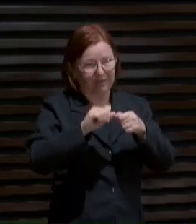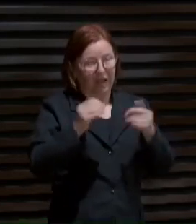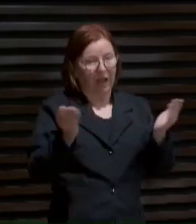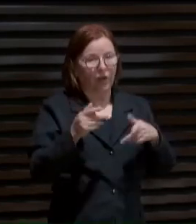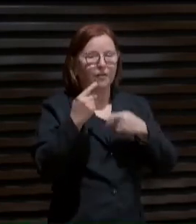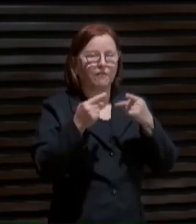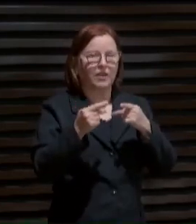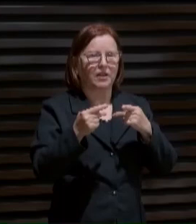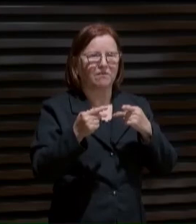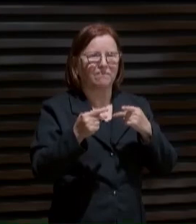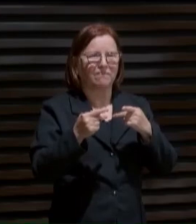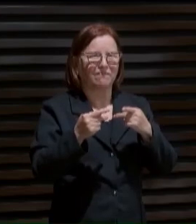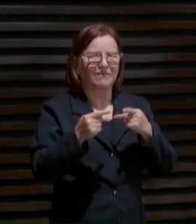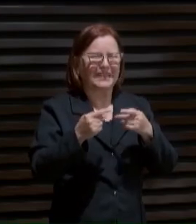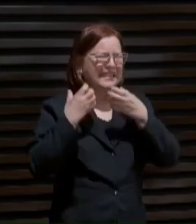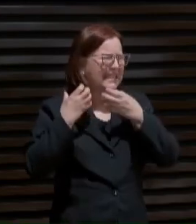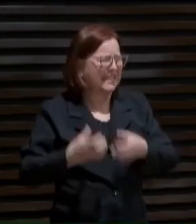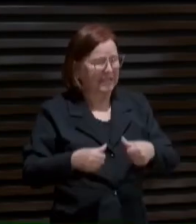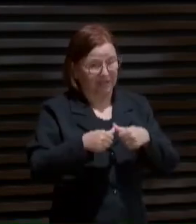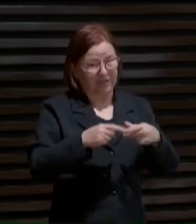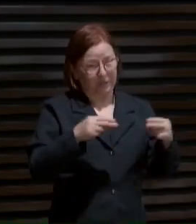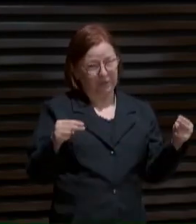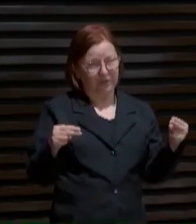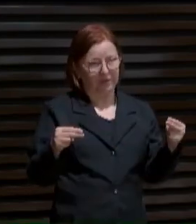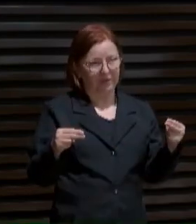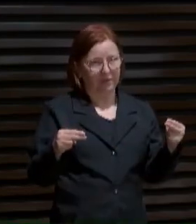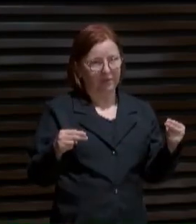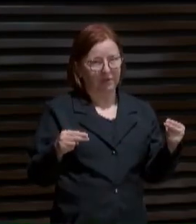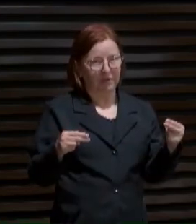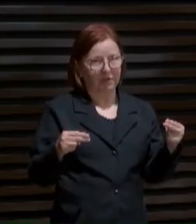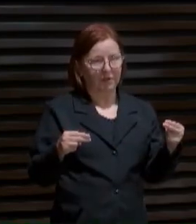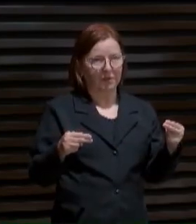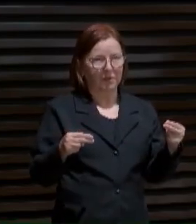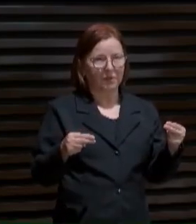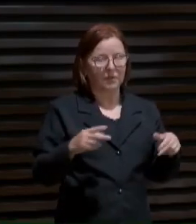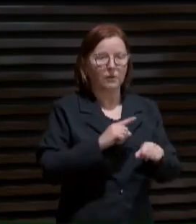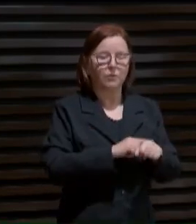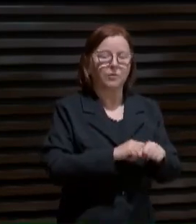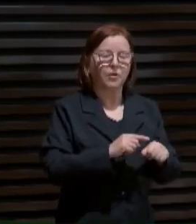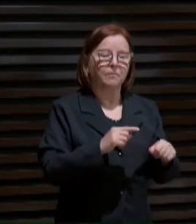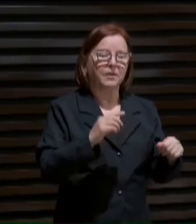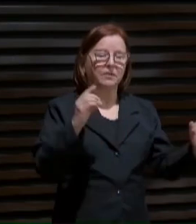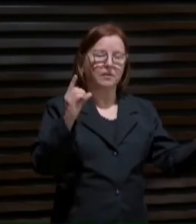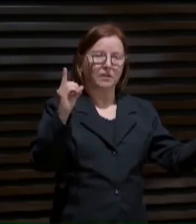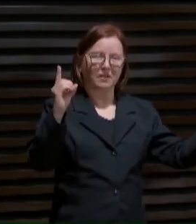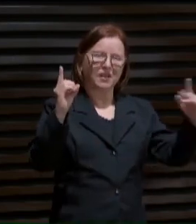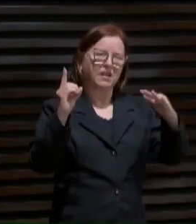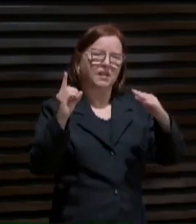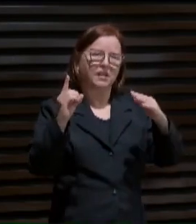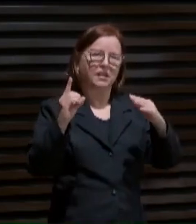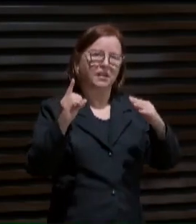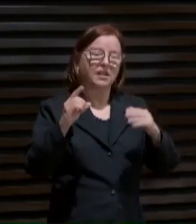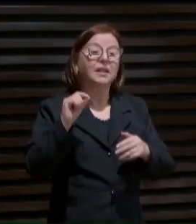e quando vindes para comparecer perante mim quem vos requereu o só pisardes os meus